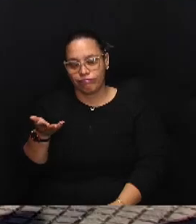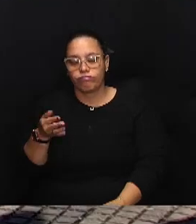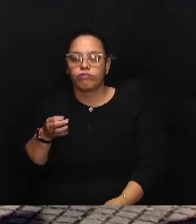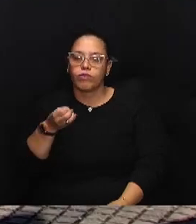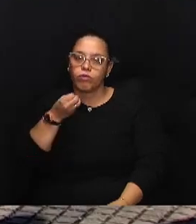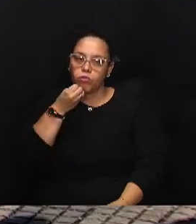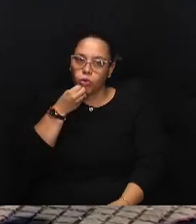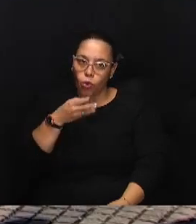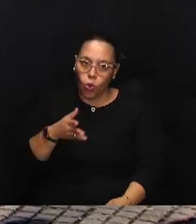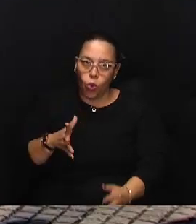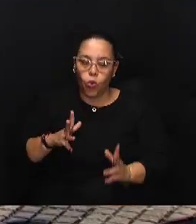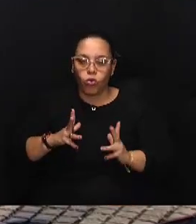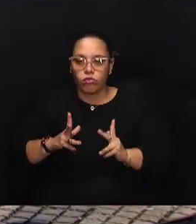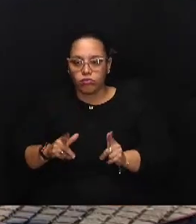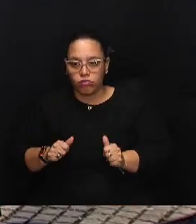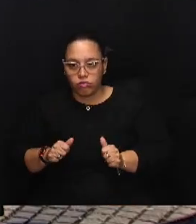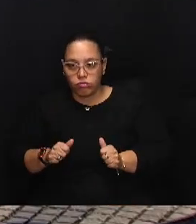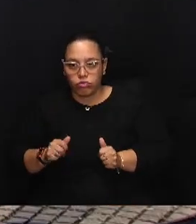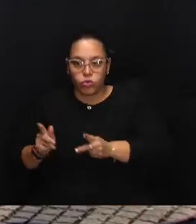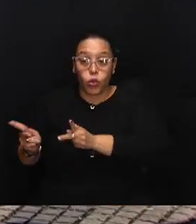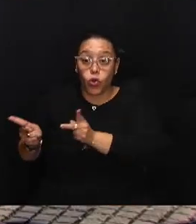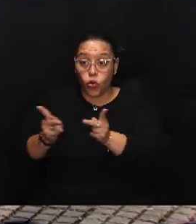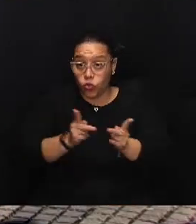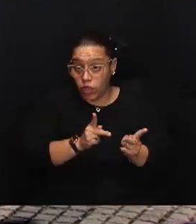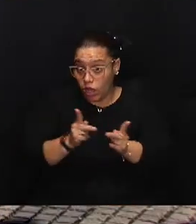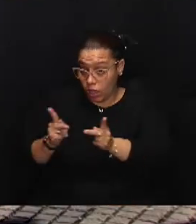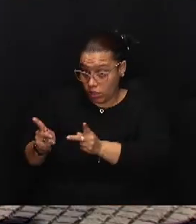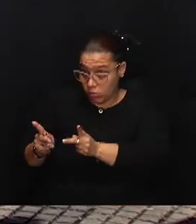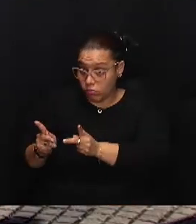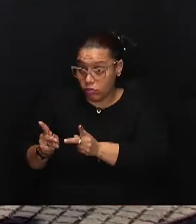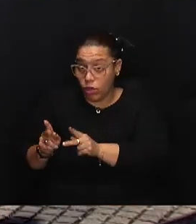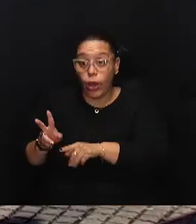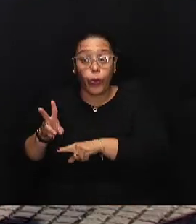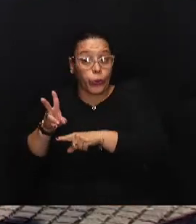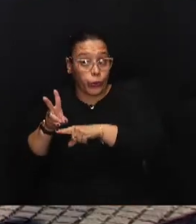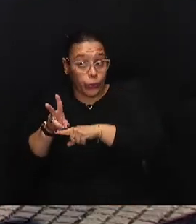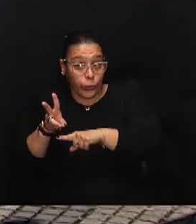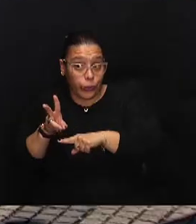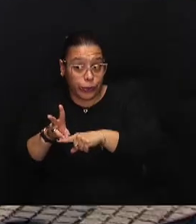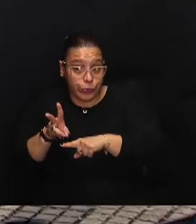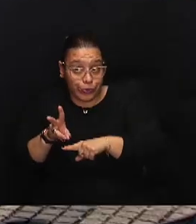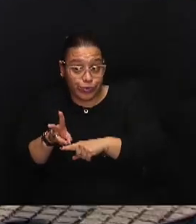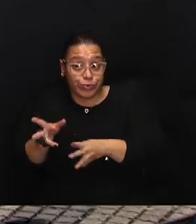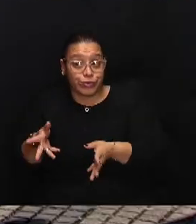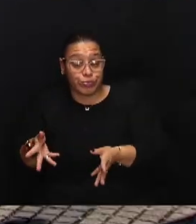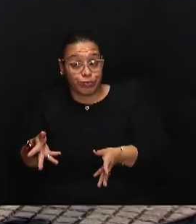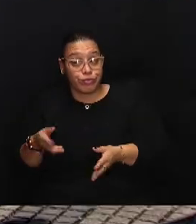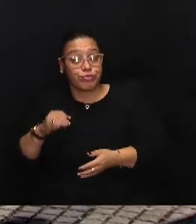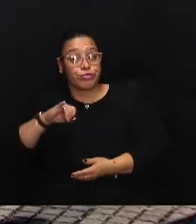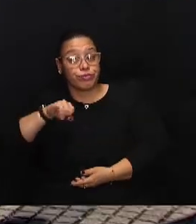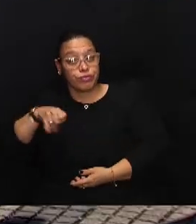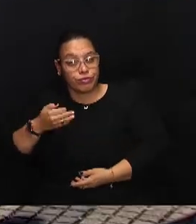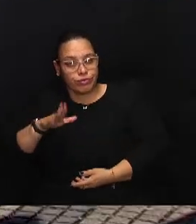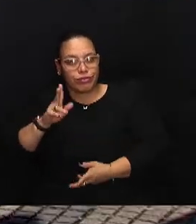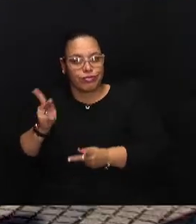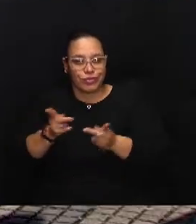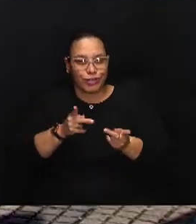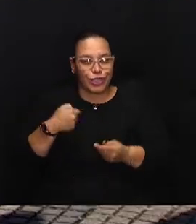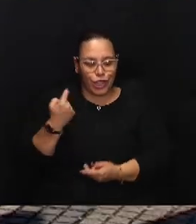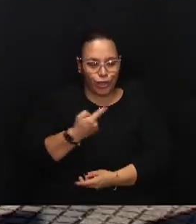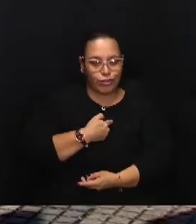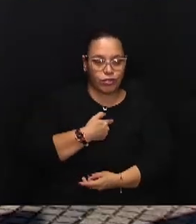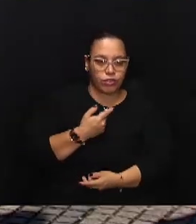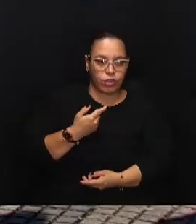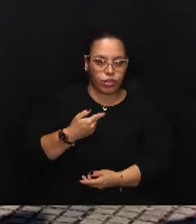sadio, a gente convidar as pessoas a visitarem, a cuidarem desse espaço, também dá chance de mais gente visitar a gente quando chegar a nossa